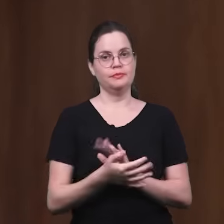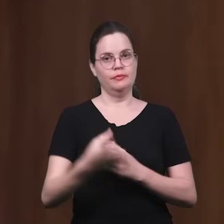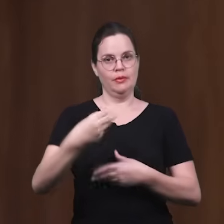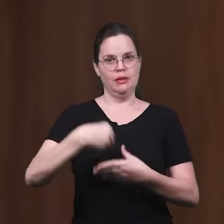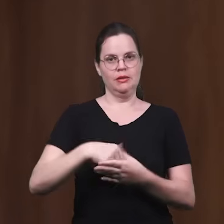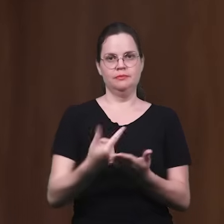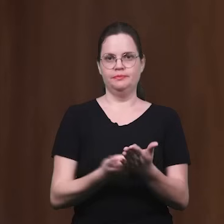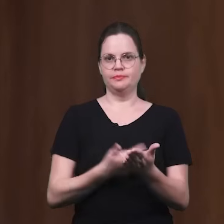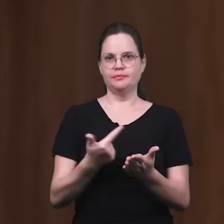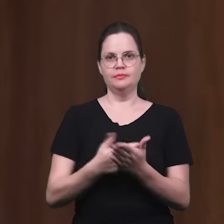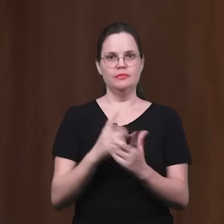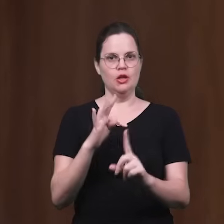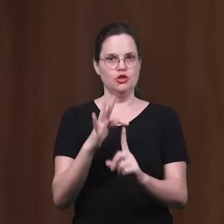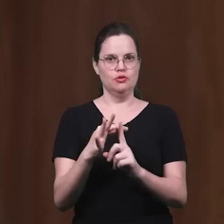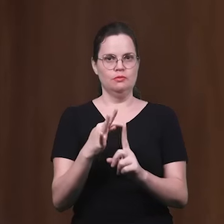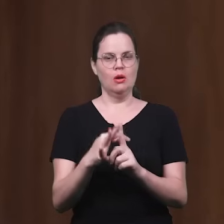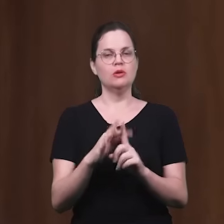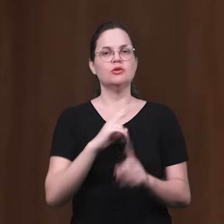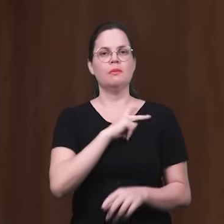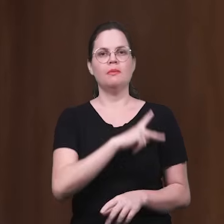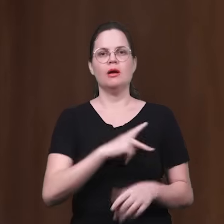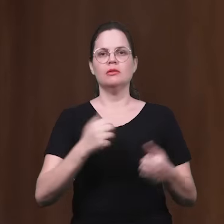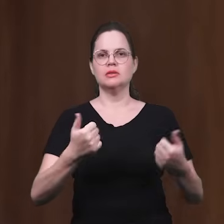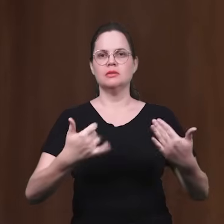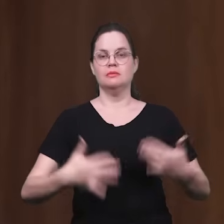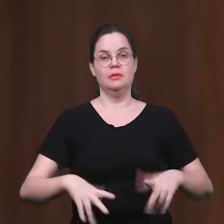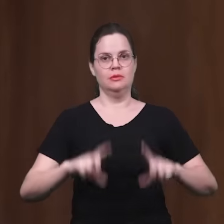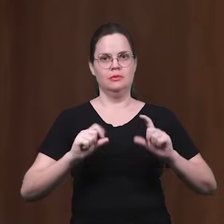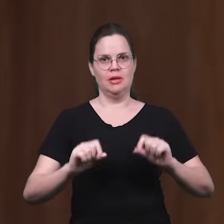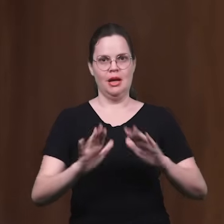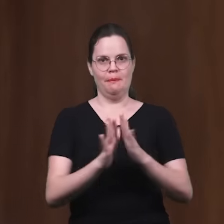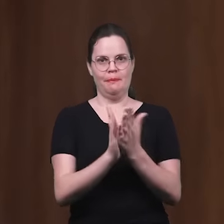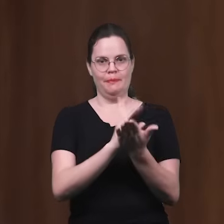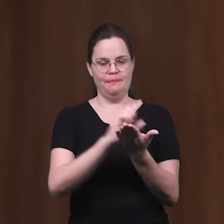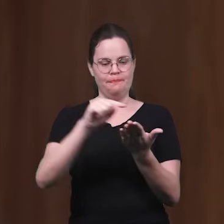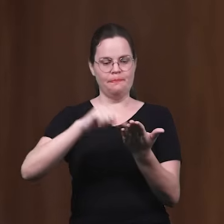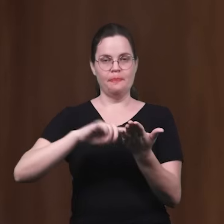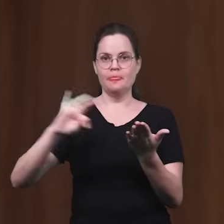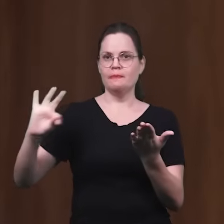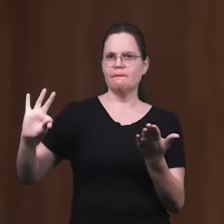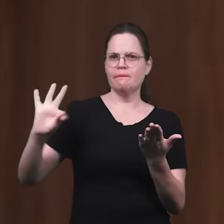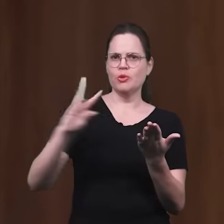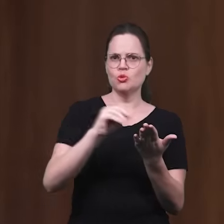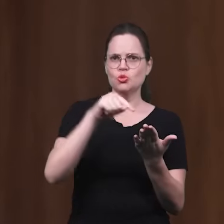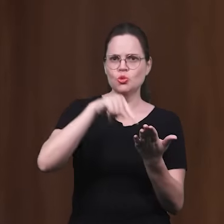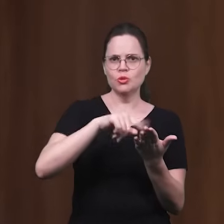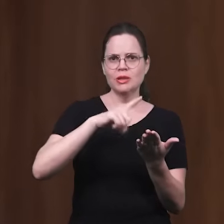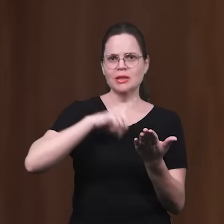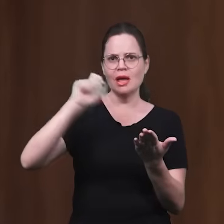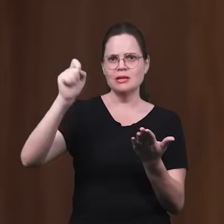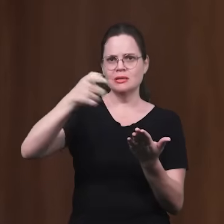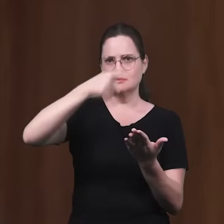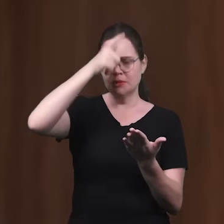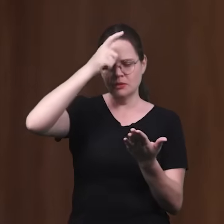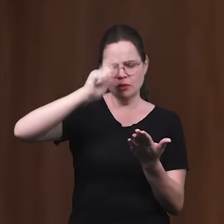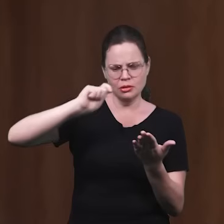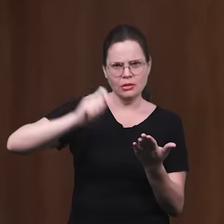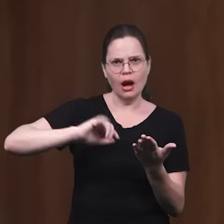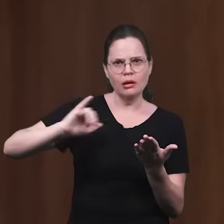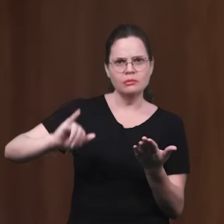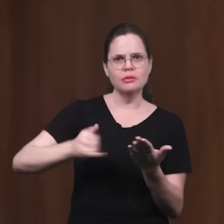Paulo diz isso, que toda a Escritura divinamente inspirada é proveitosa para ensinar,